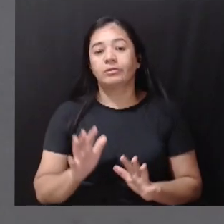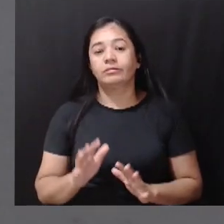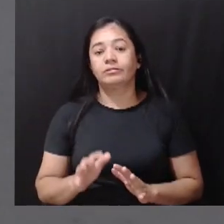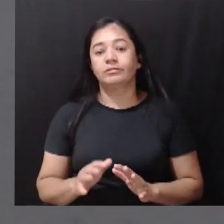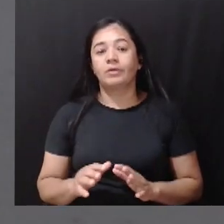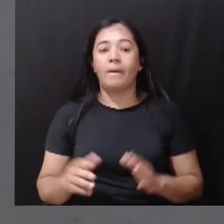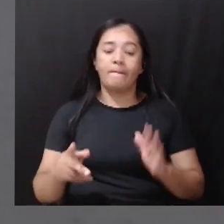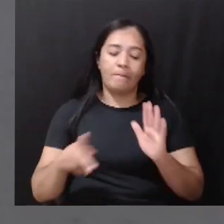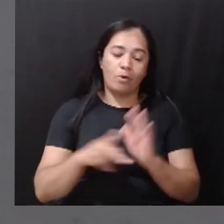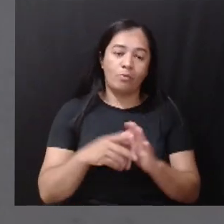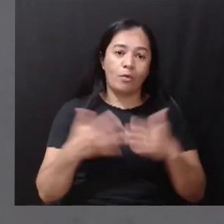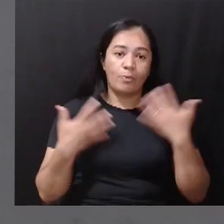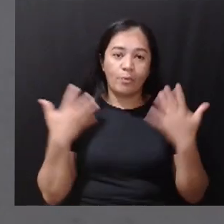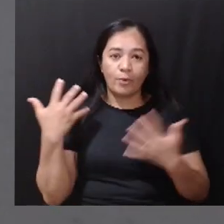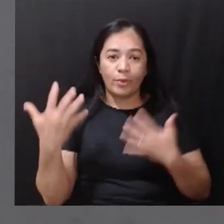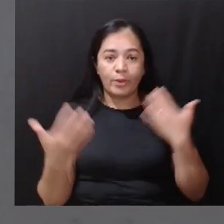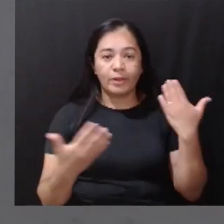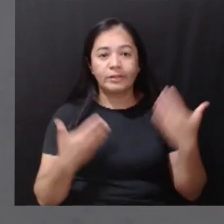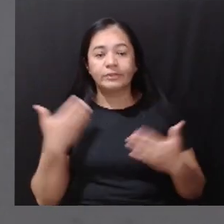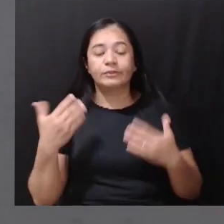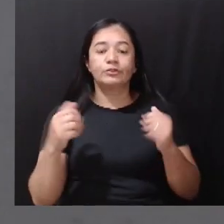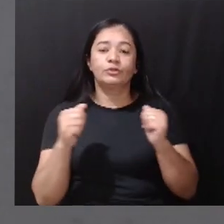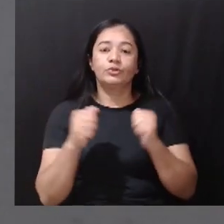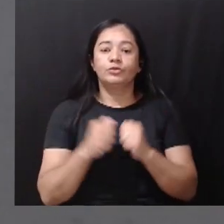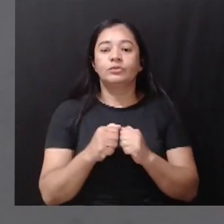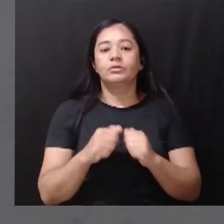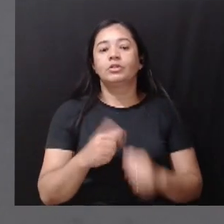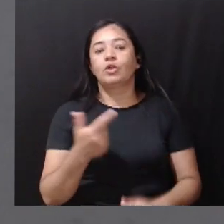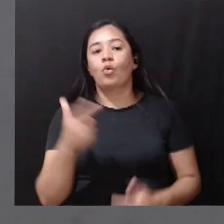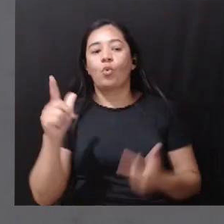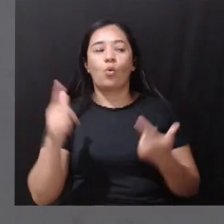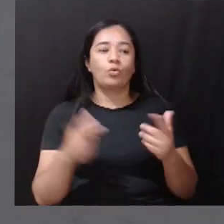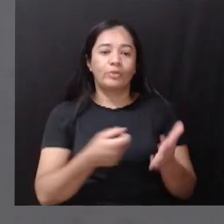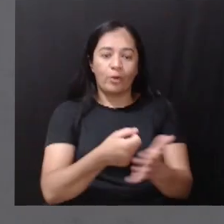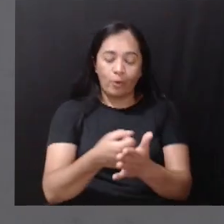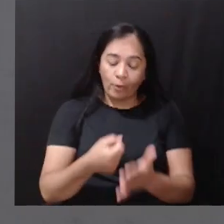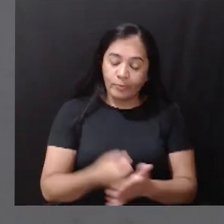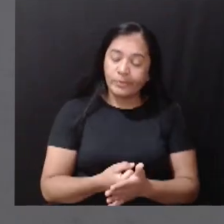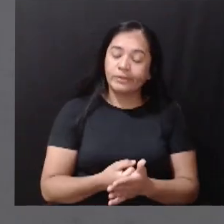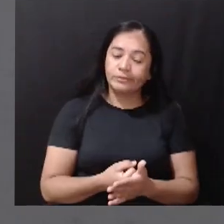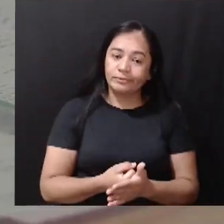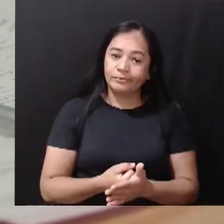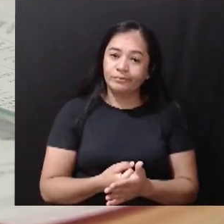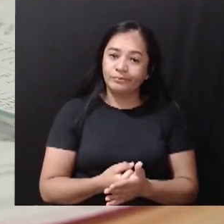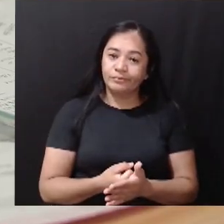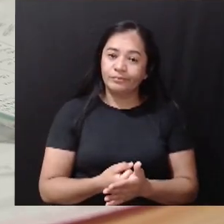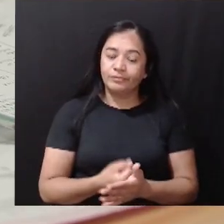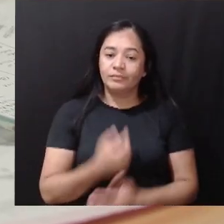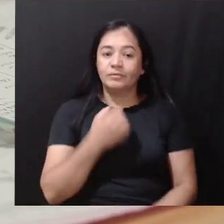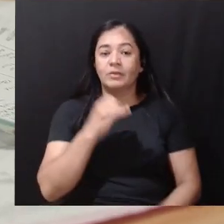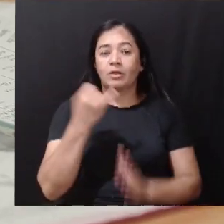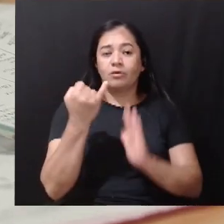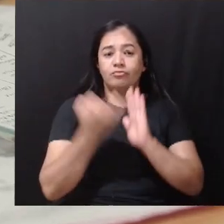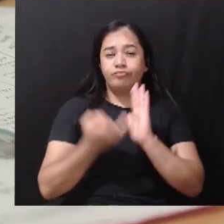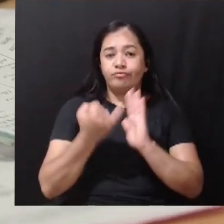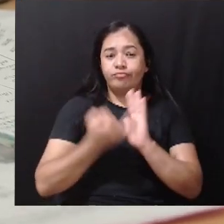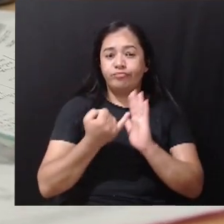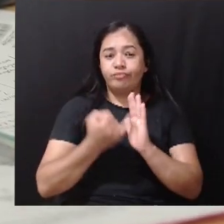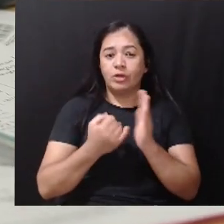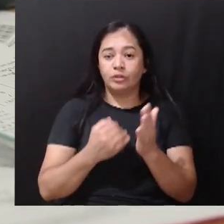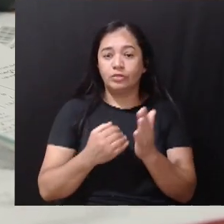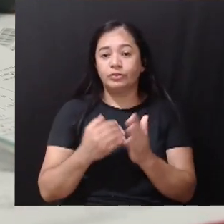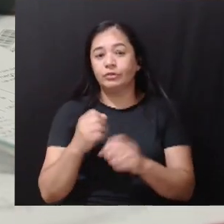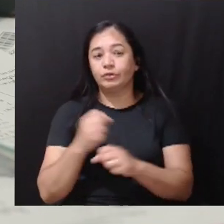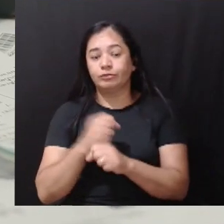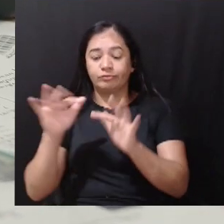do final do ano, e junto com isso eu tenho outras obrigações, muitos impostos são cobrados ali no final do ano,